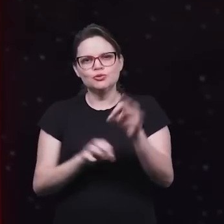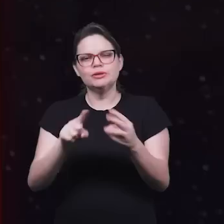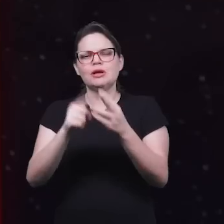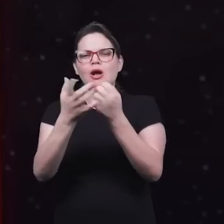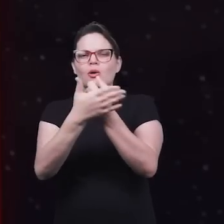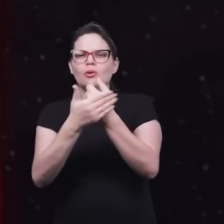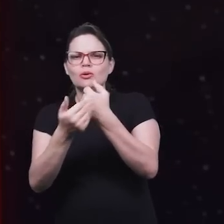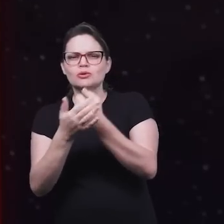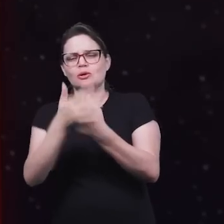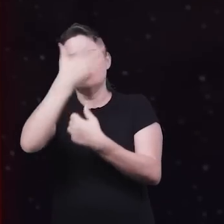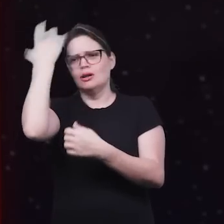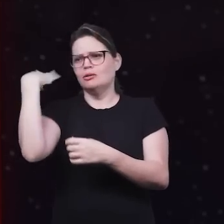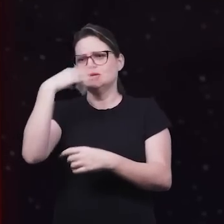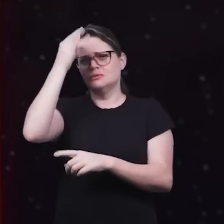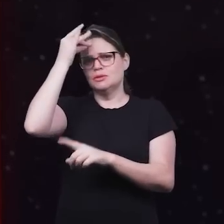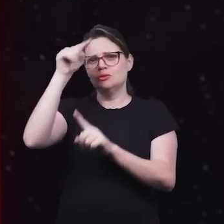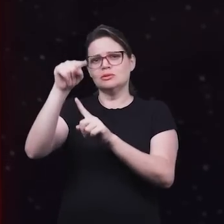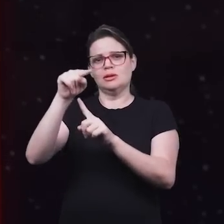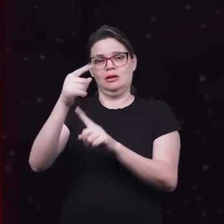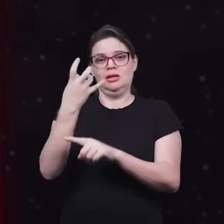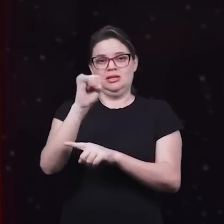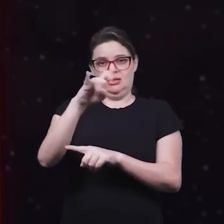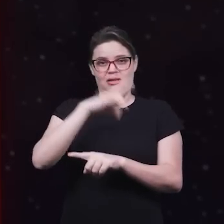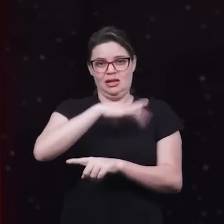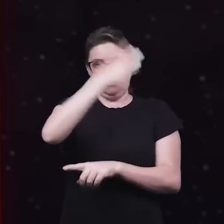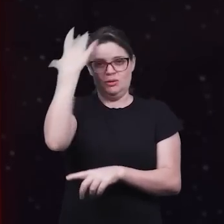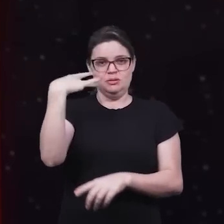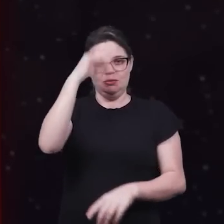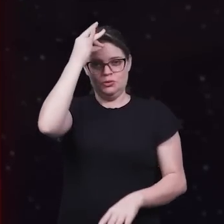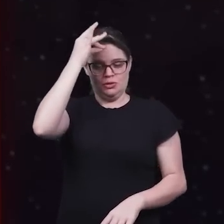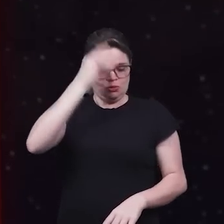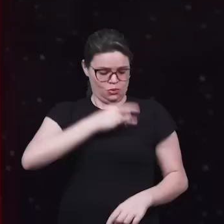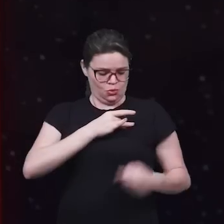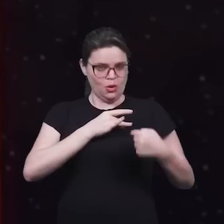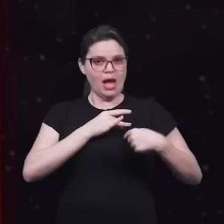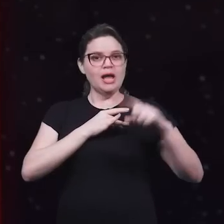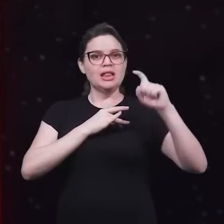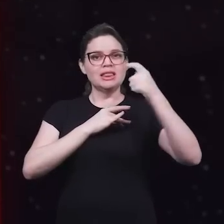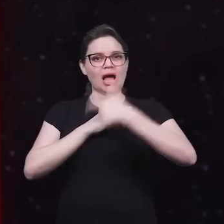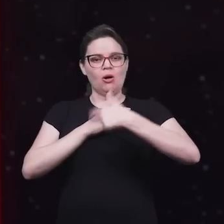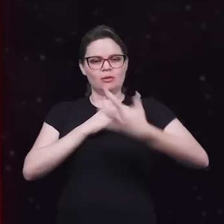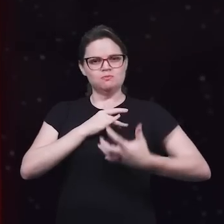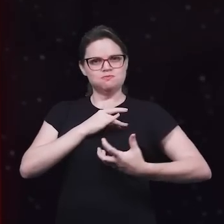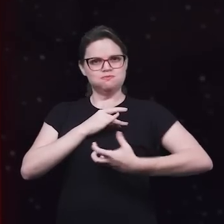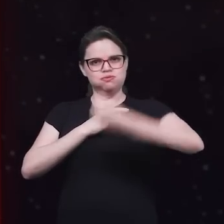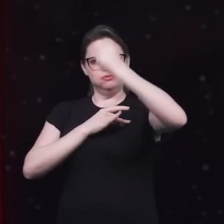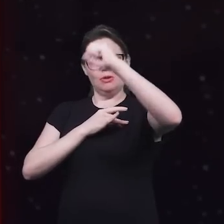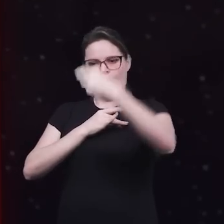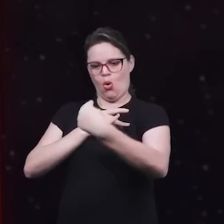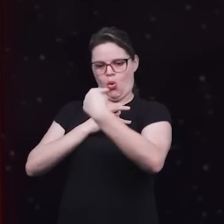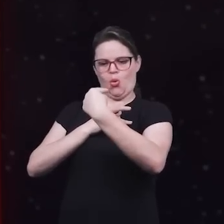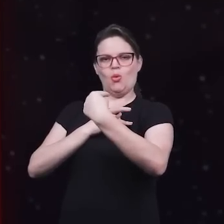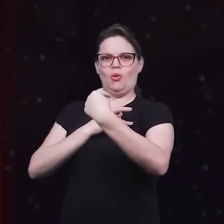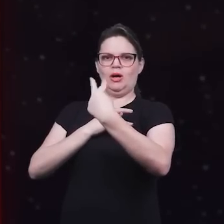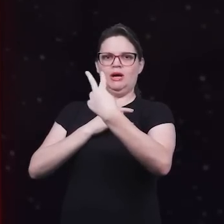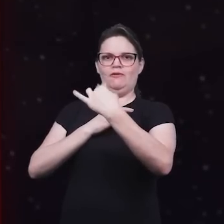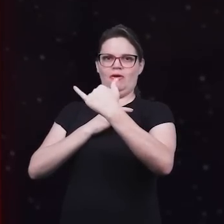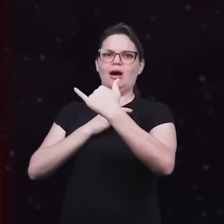do arrebatamento os salvos possam subir para a glória de Deus. O Espírito Santo, ele está unido à